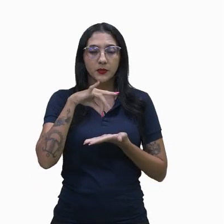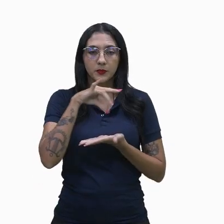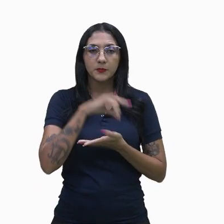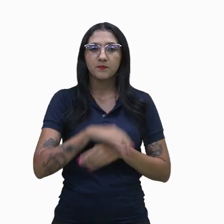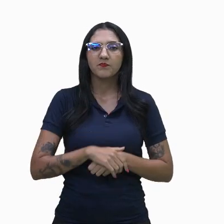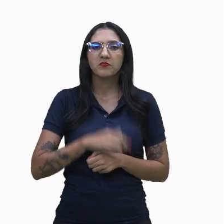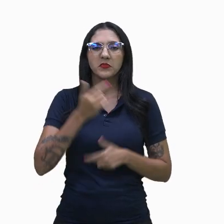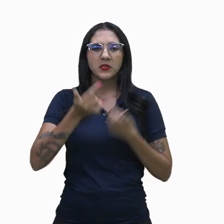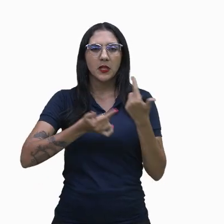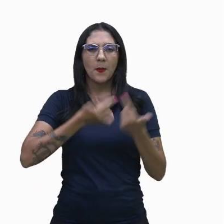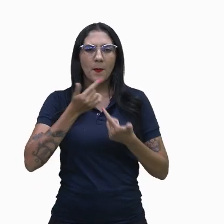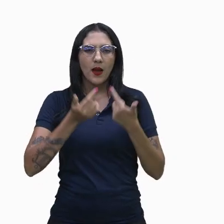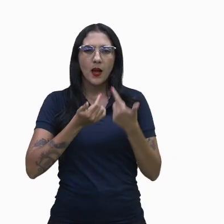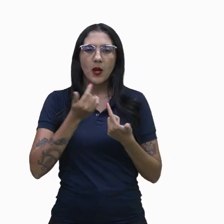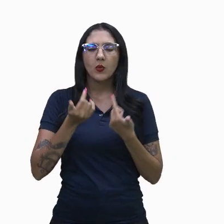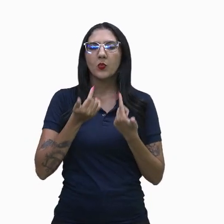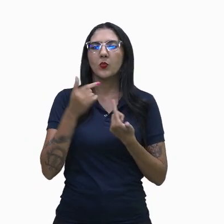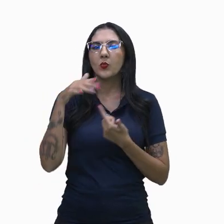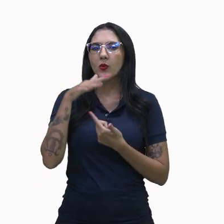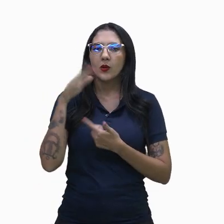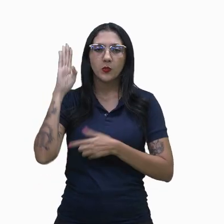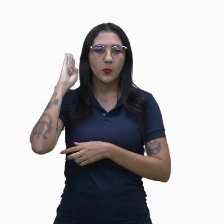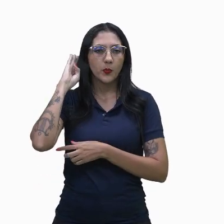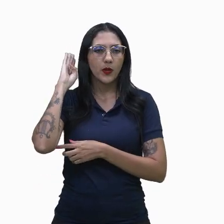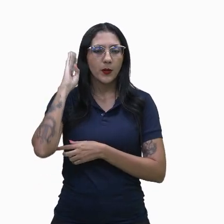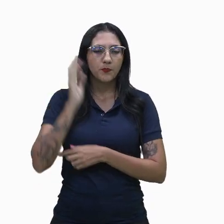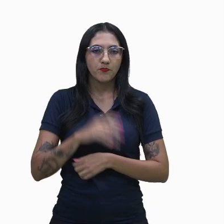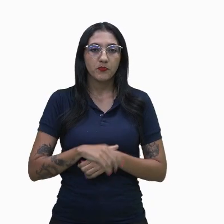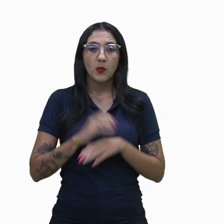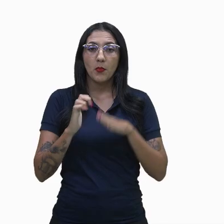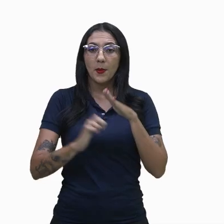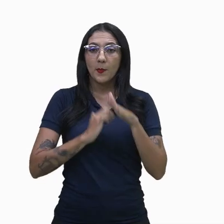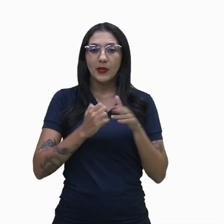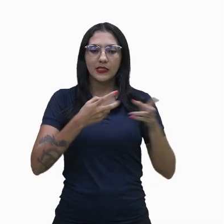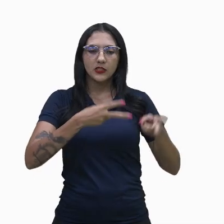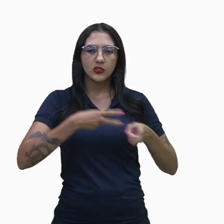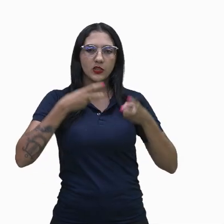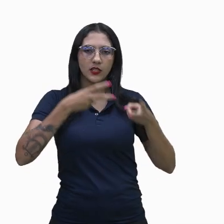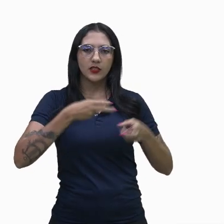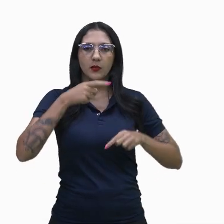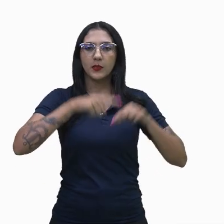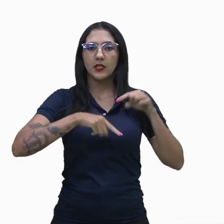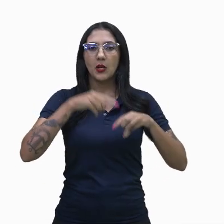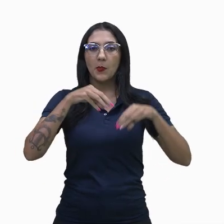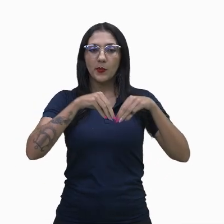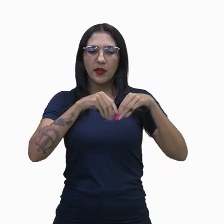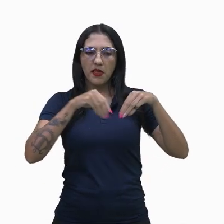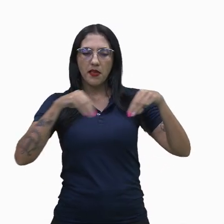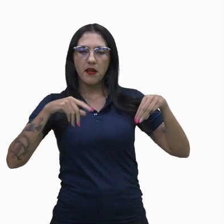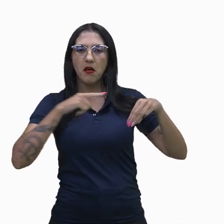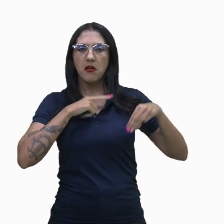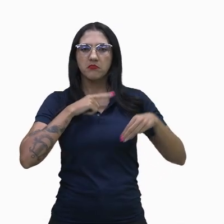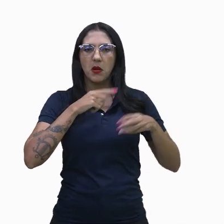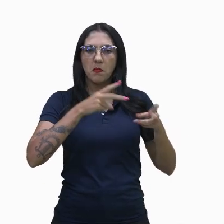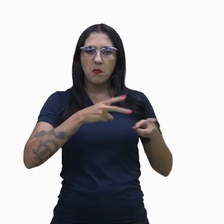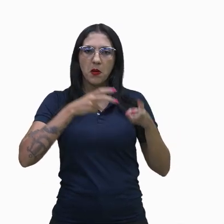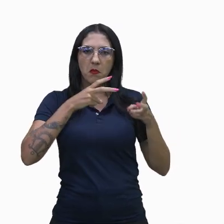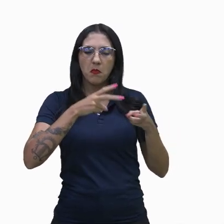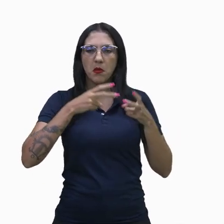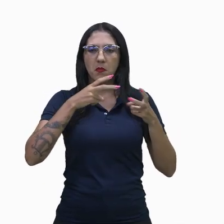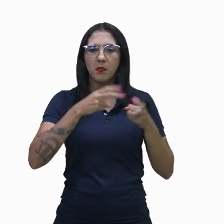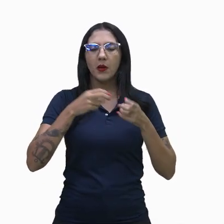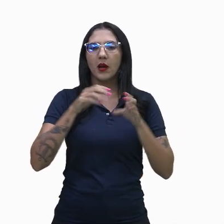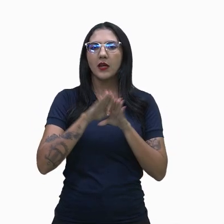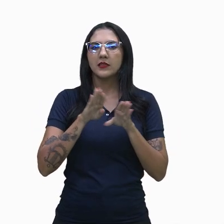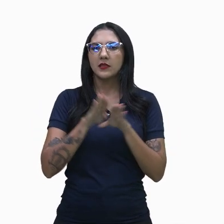Trabalho análogo no Pará. E aí nós temos uma empresa de extração mineral que explora trabalhadores e ameaça comunidades